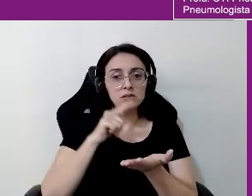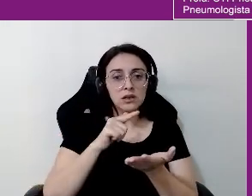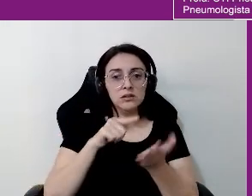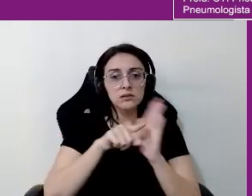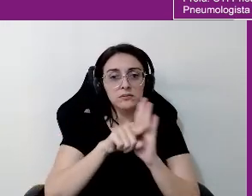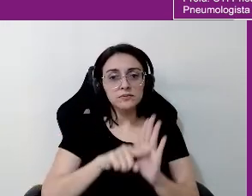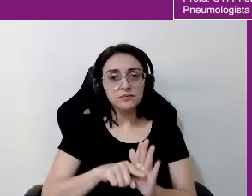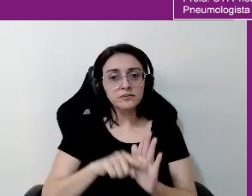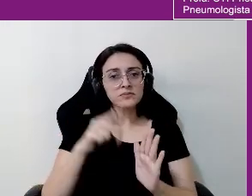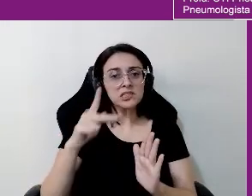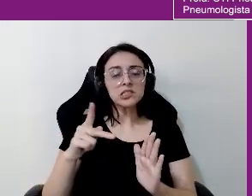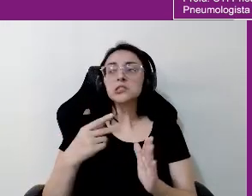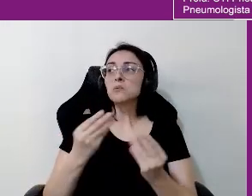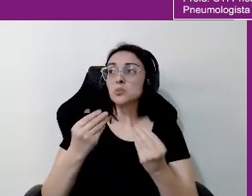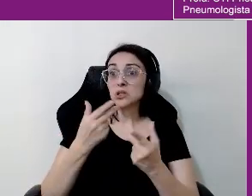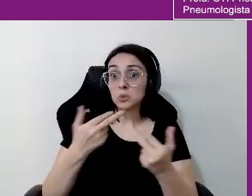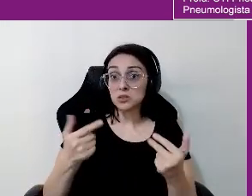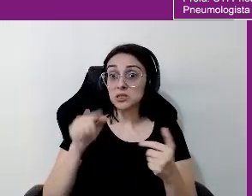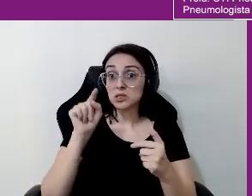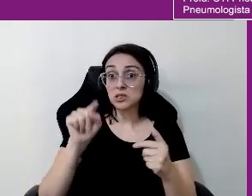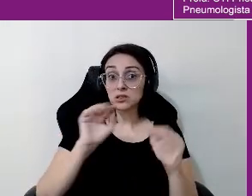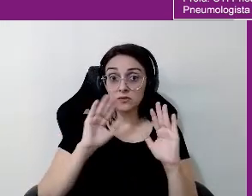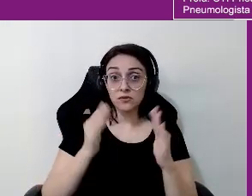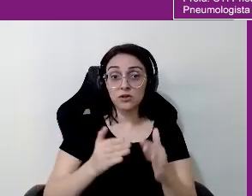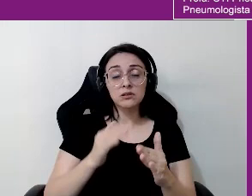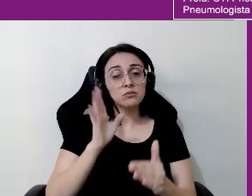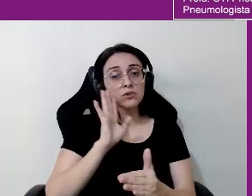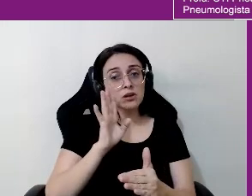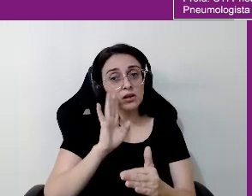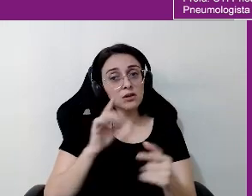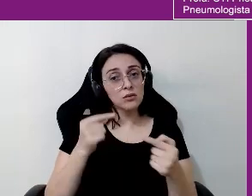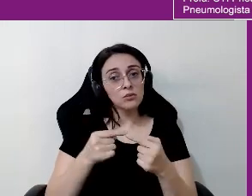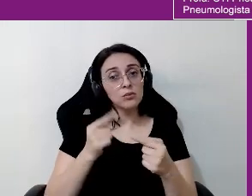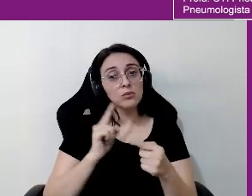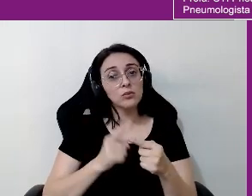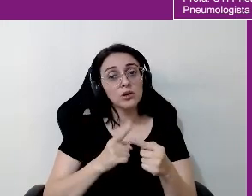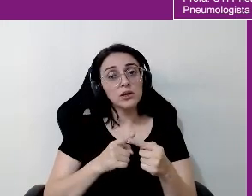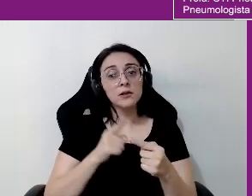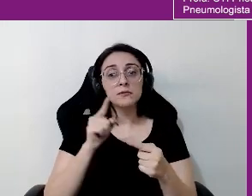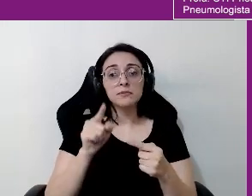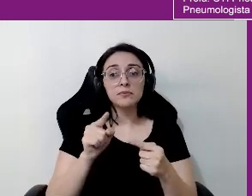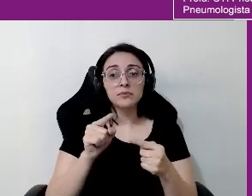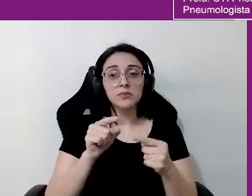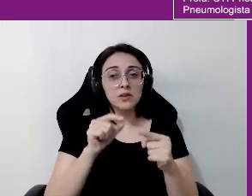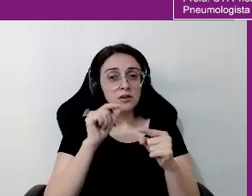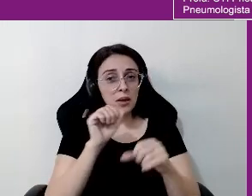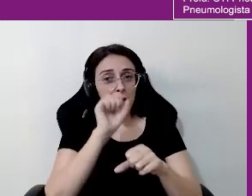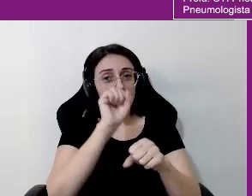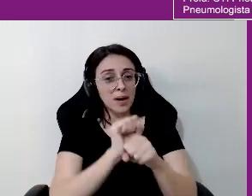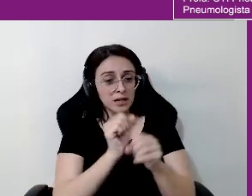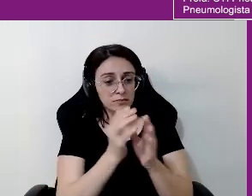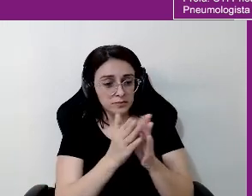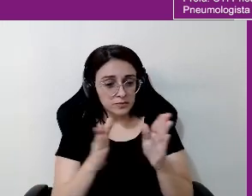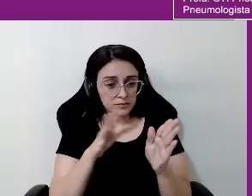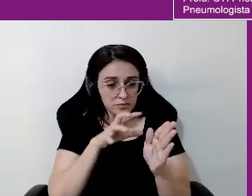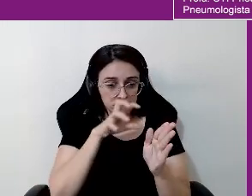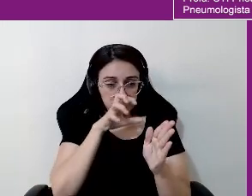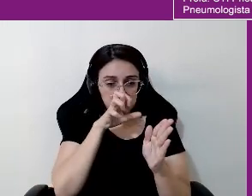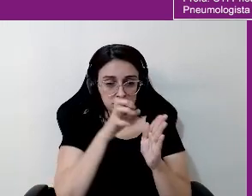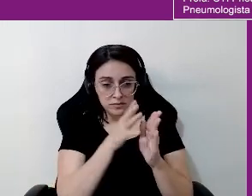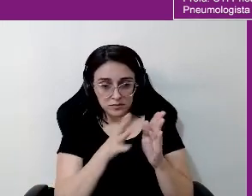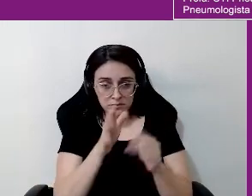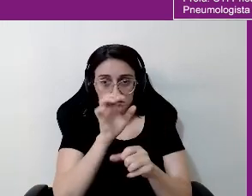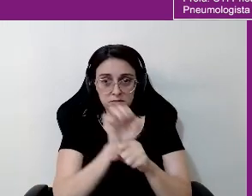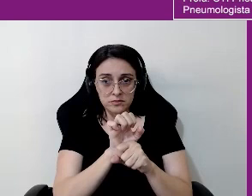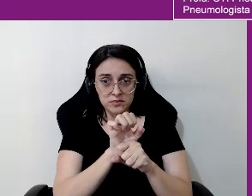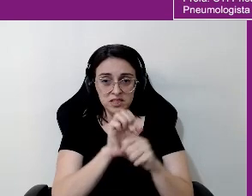Delany fazer... fez bastante isso, né? E é muito legal, porque assim, a gente... você faz uma pausa inspiratória durante a pressão de suporte, se